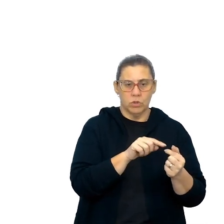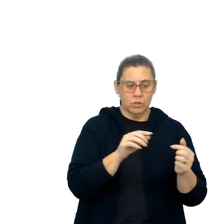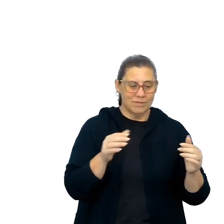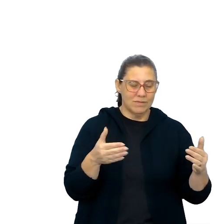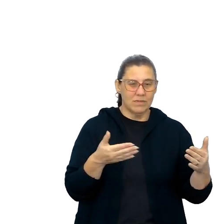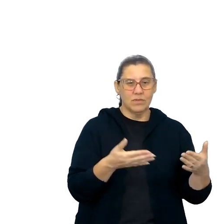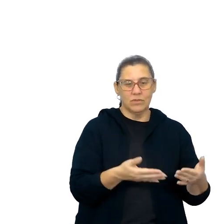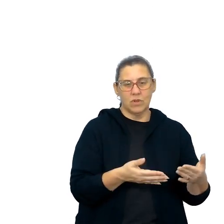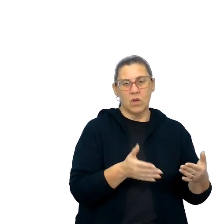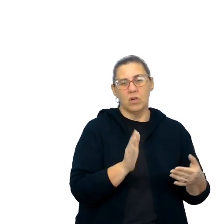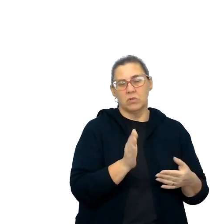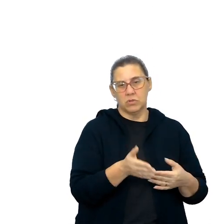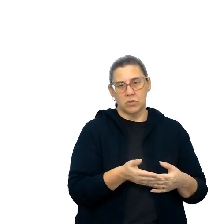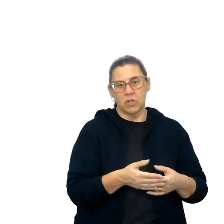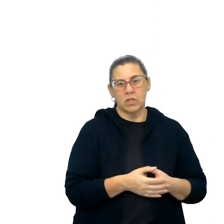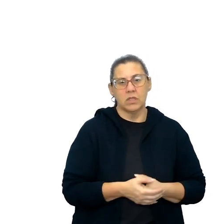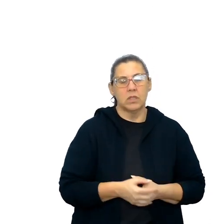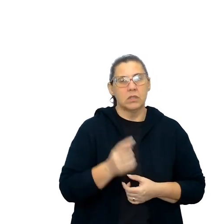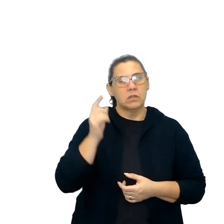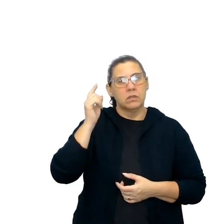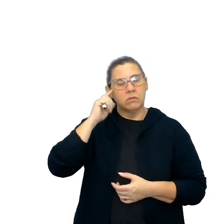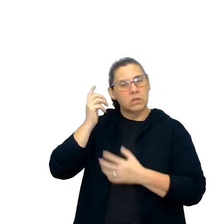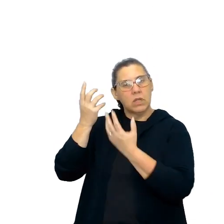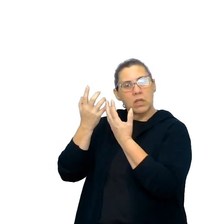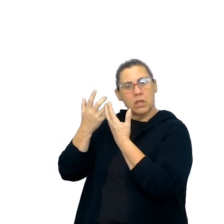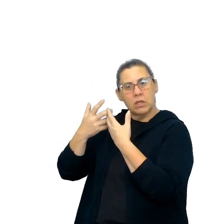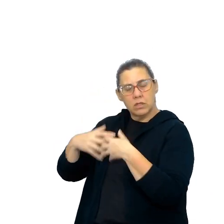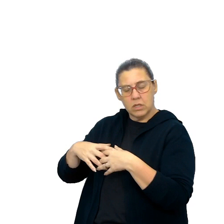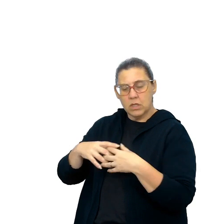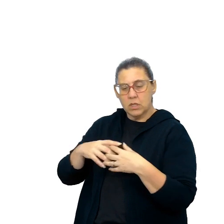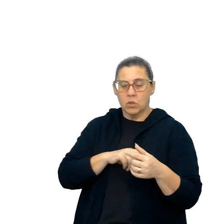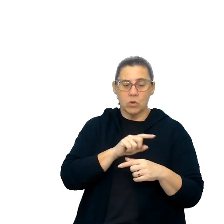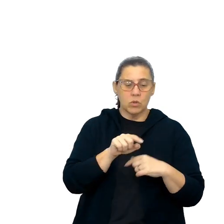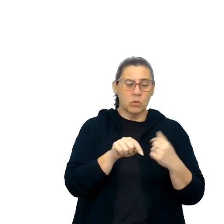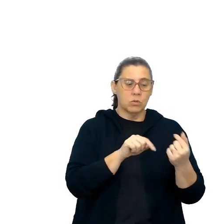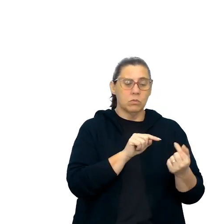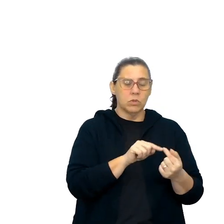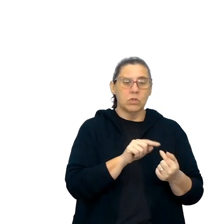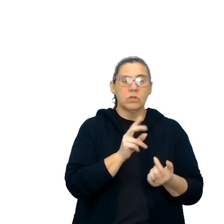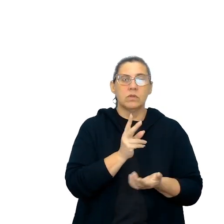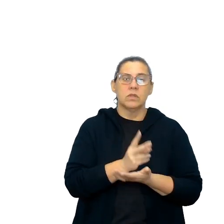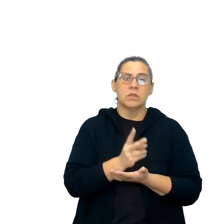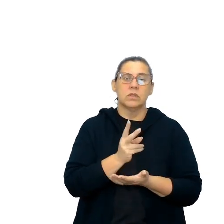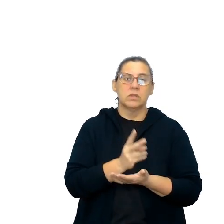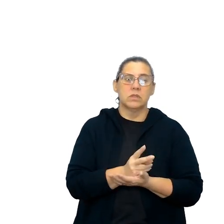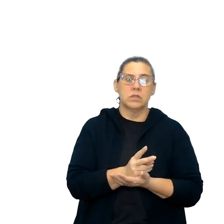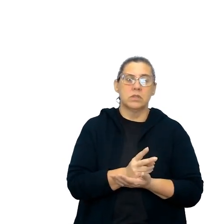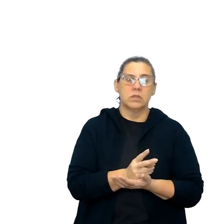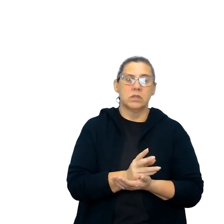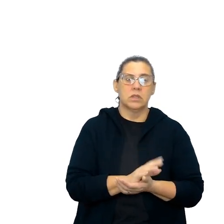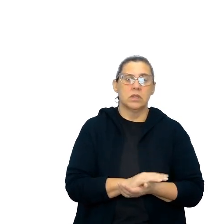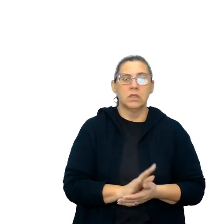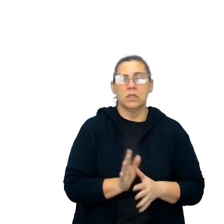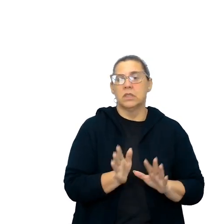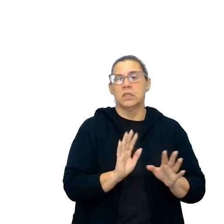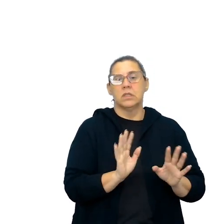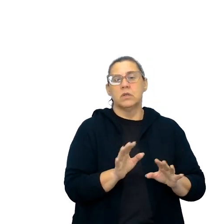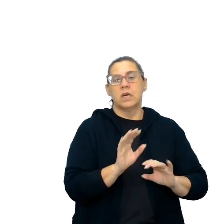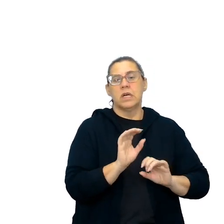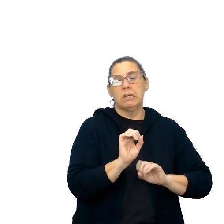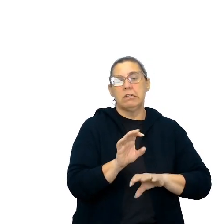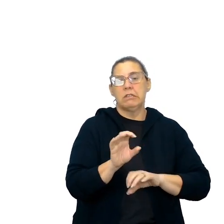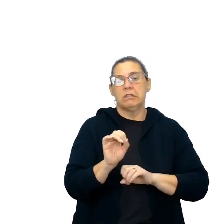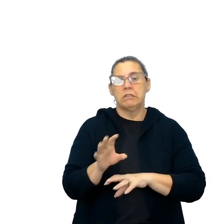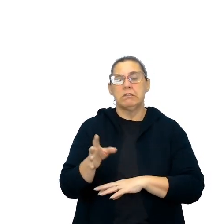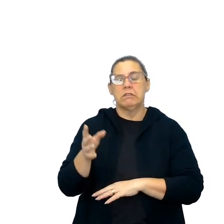à nossa questão da reflexão, que o objetivo será sempre não o de ensinar matemática ou de